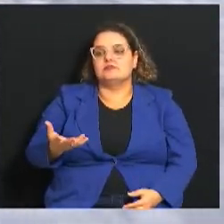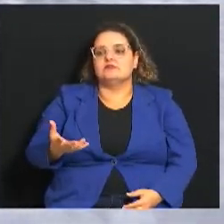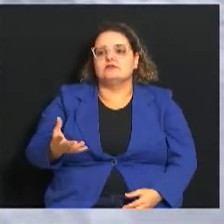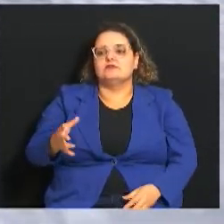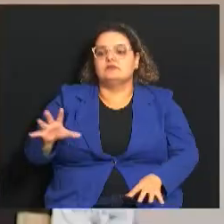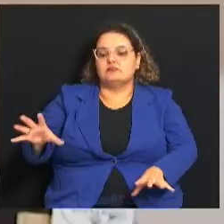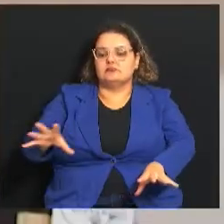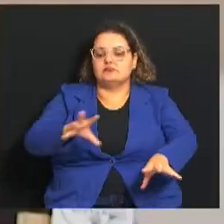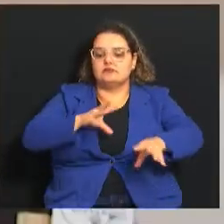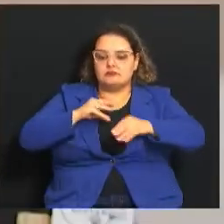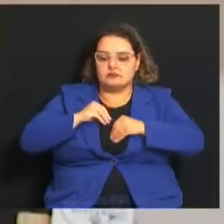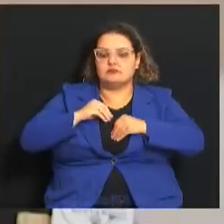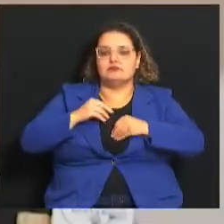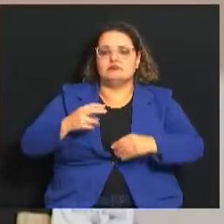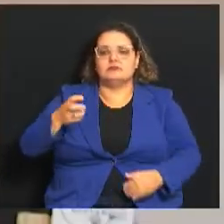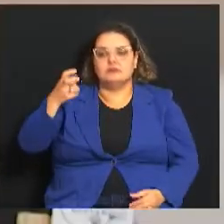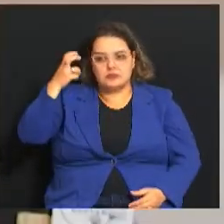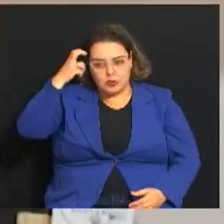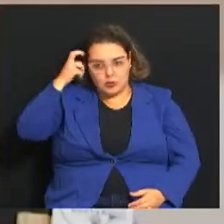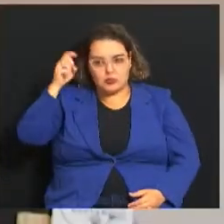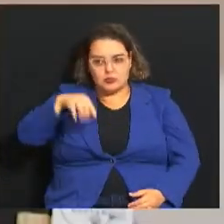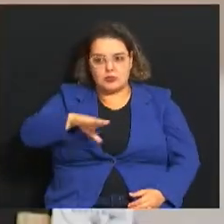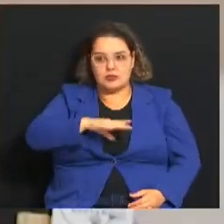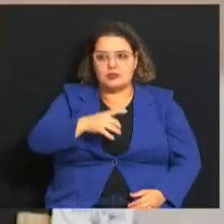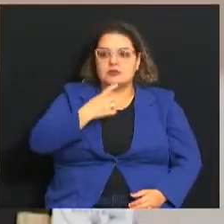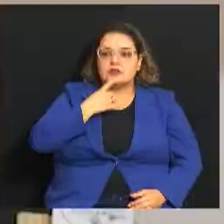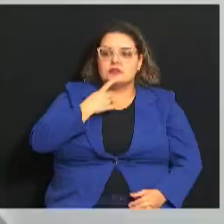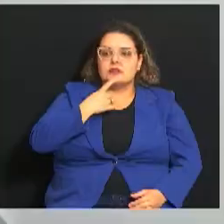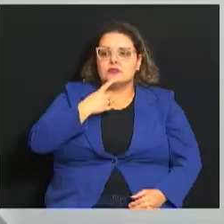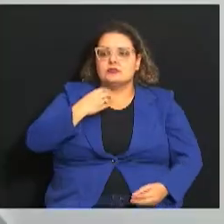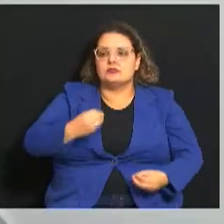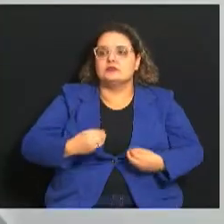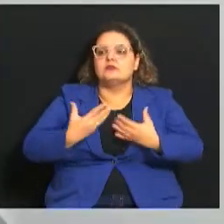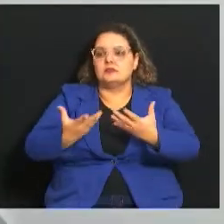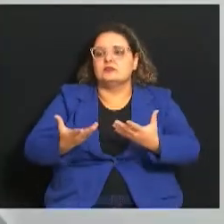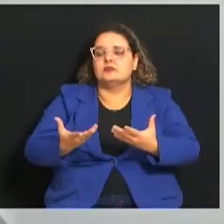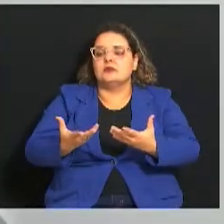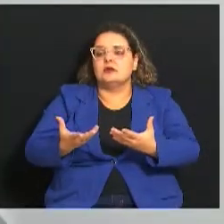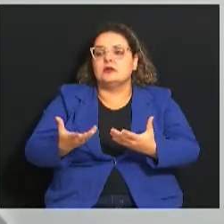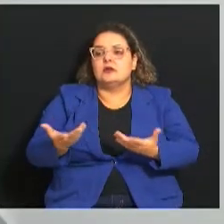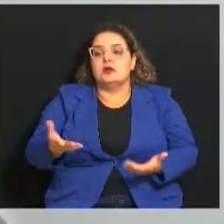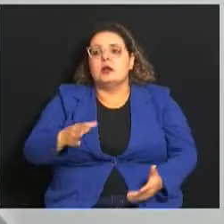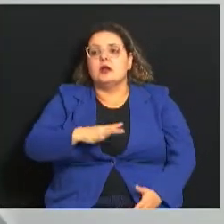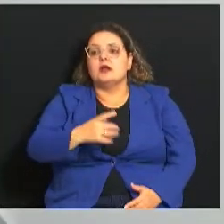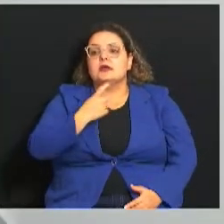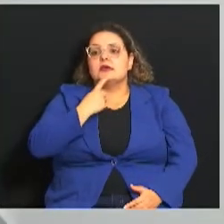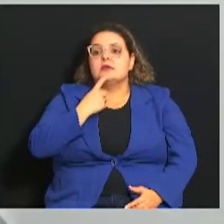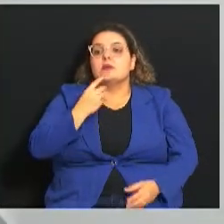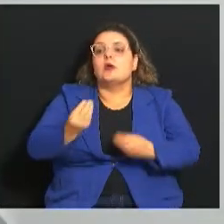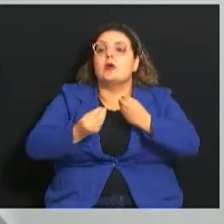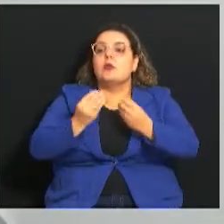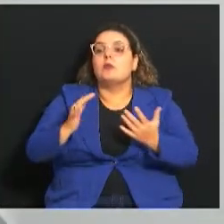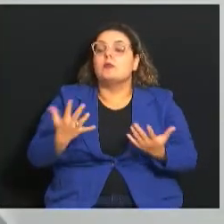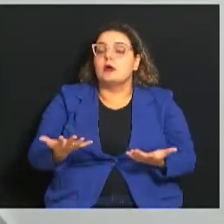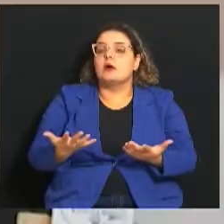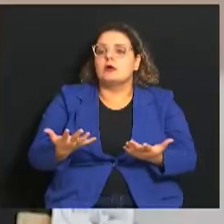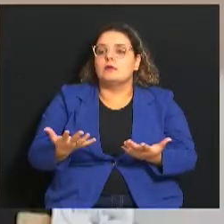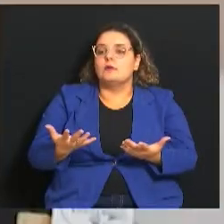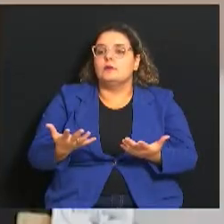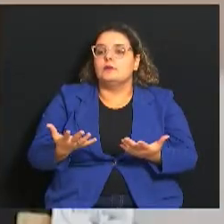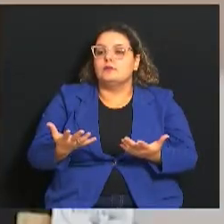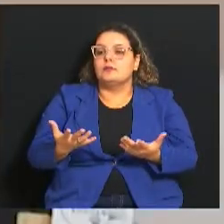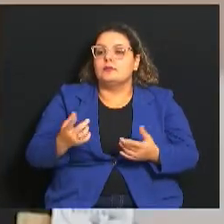da cidade que eu moro hoje para transportar, né, transferir para as peças. Por exemplo, em Campinas, como que seria? Em Campinas eu trago algumas coisas de